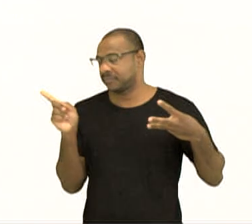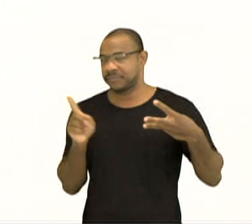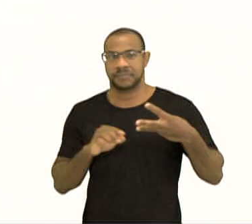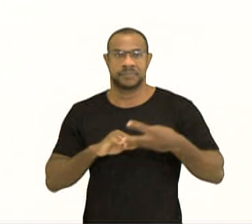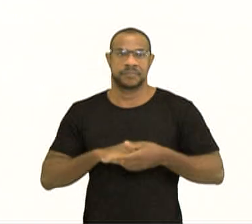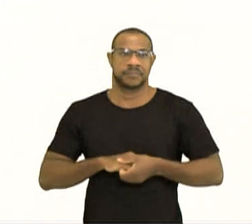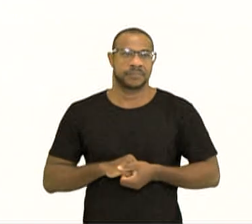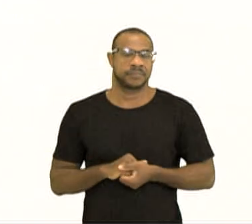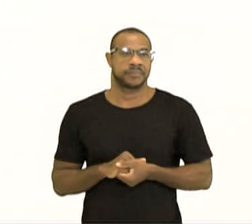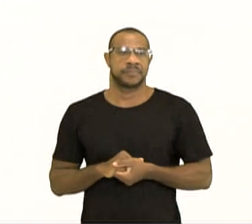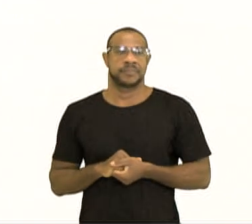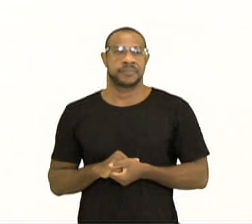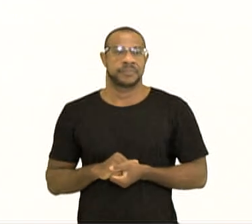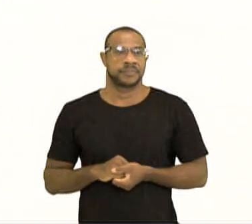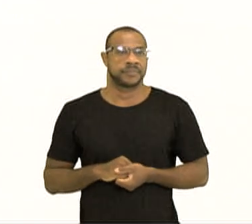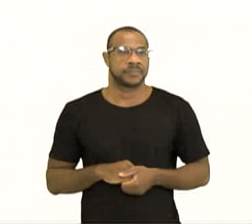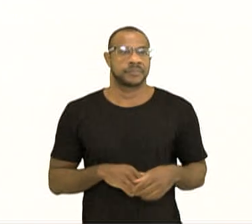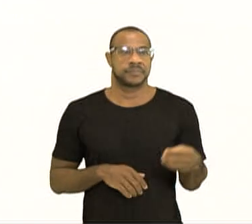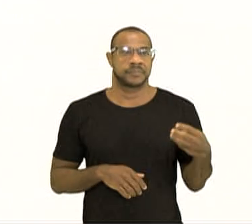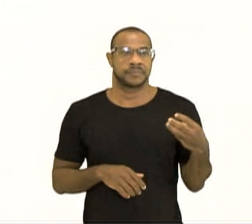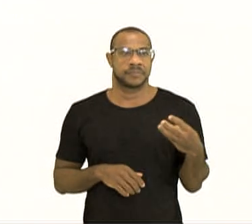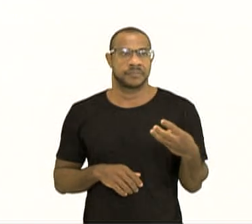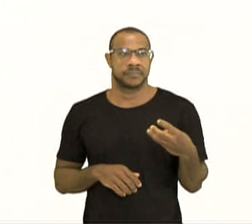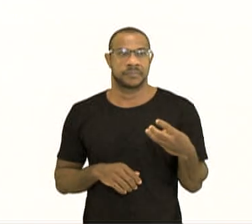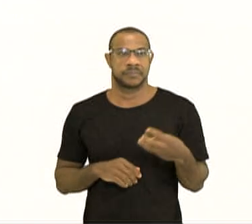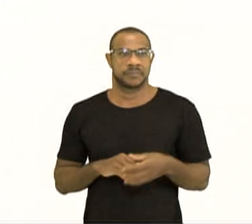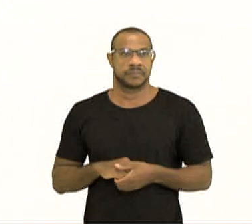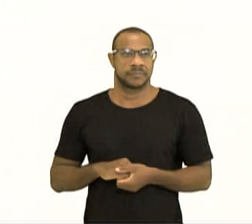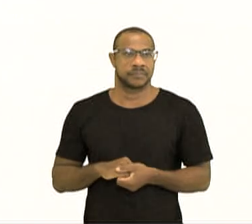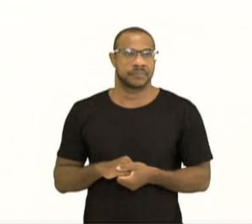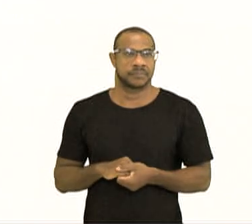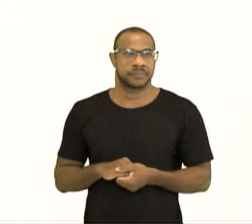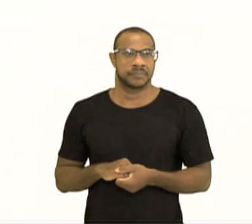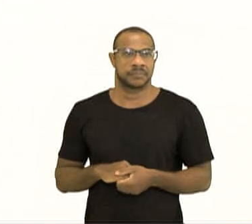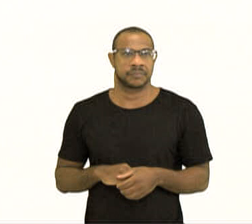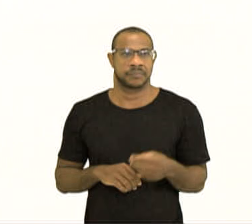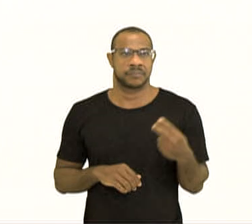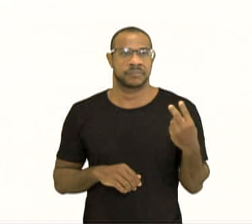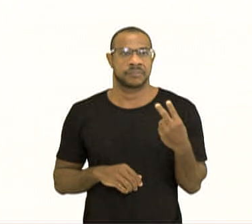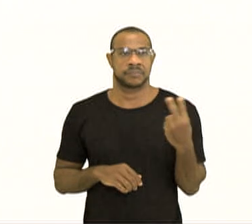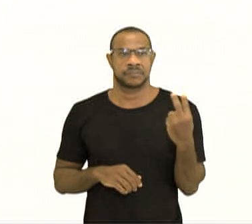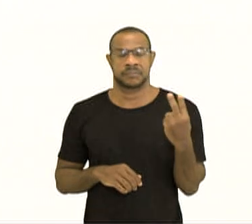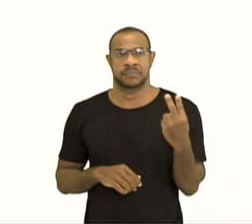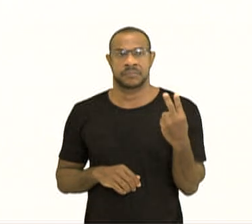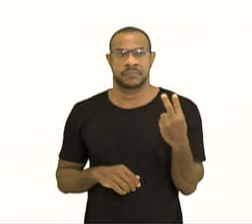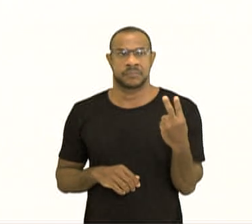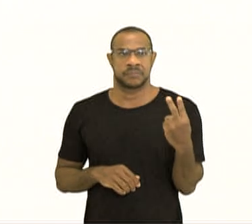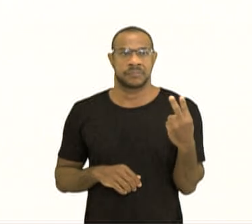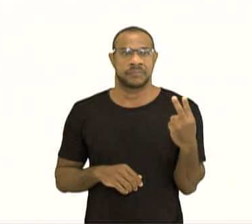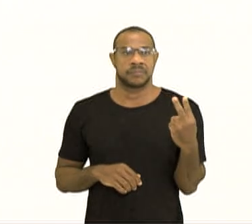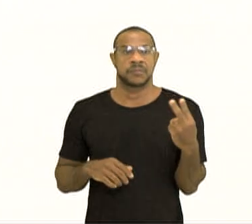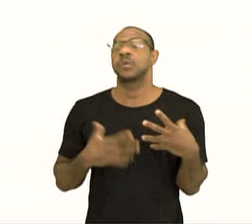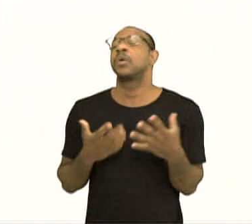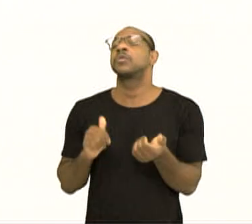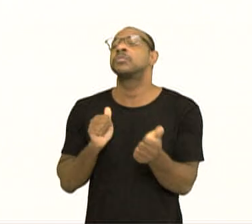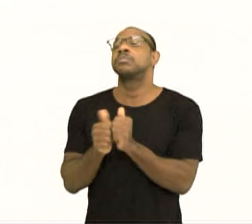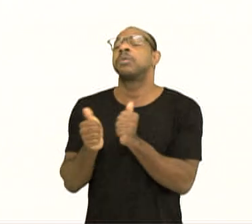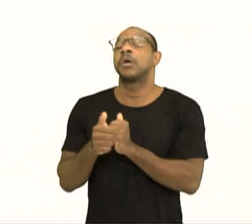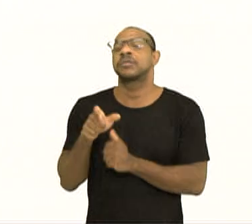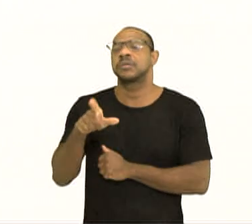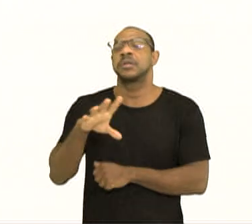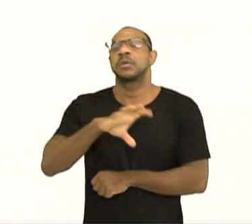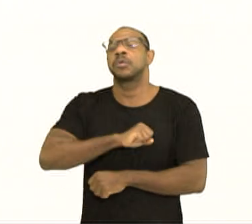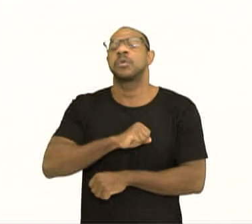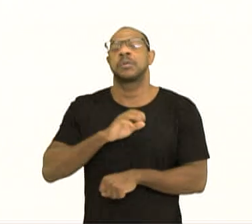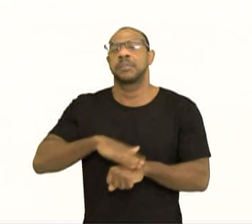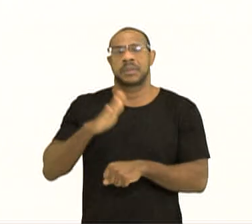on TV. Number 2, what's your favorite sport? Qual é o seu esporte favorito? My favorite sport